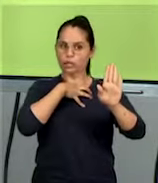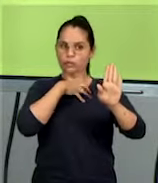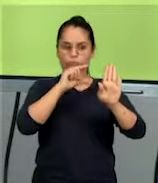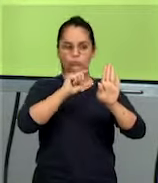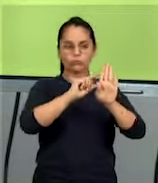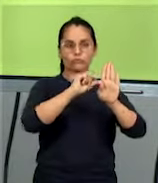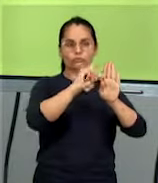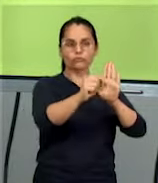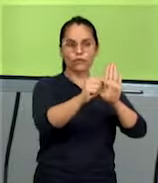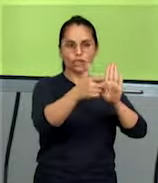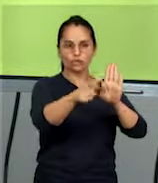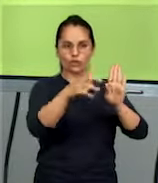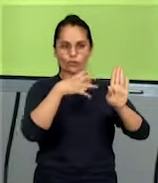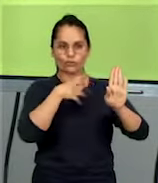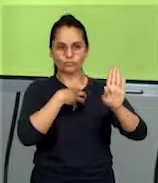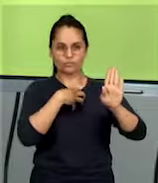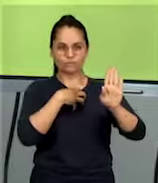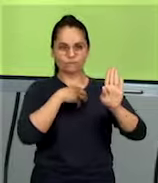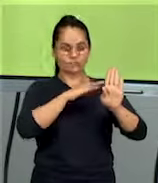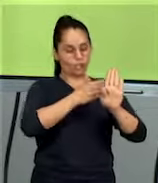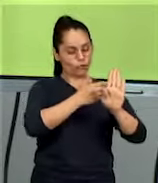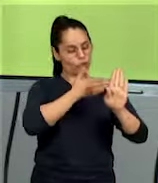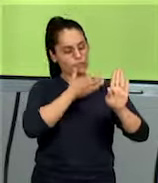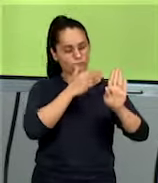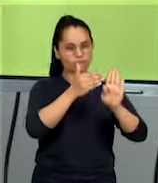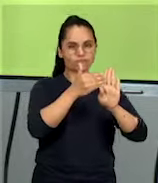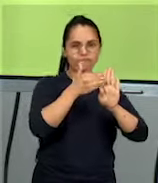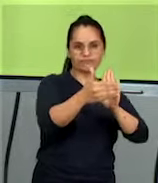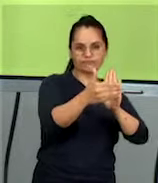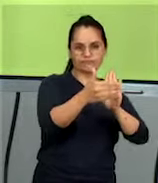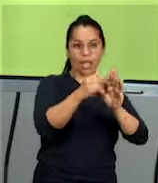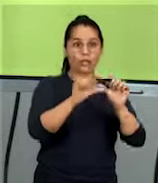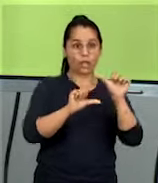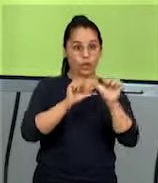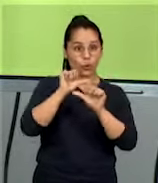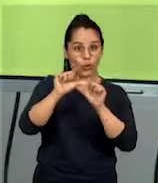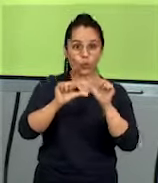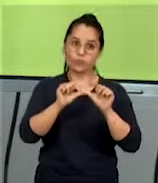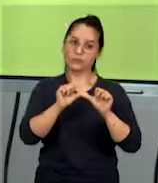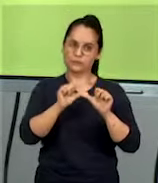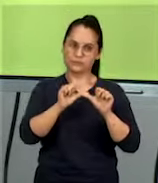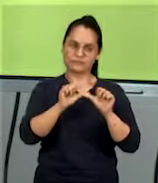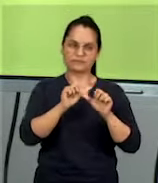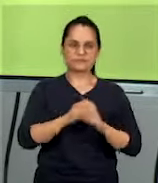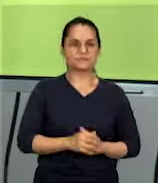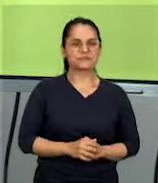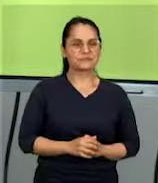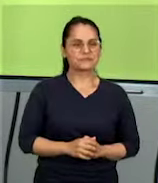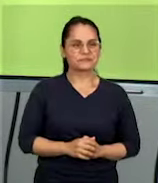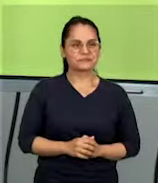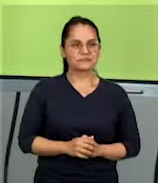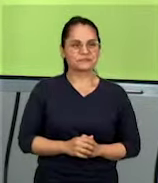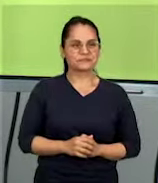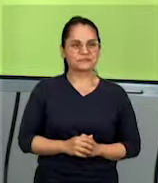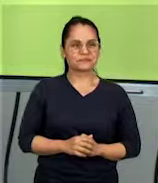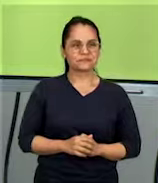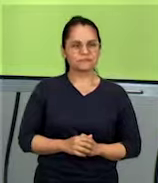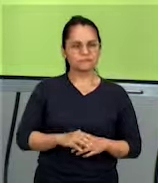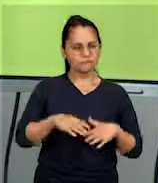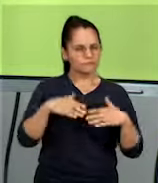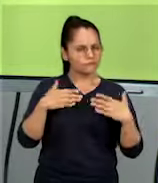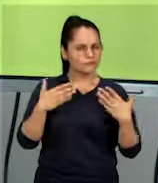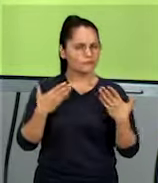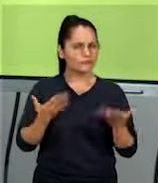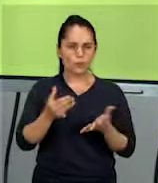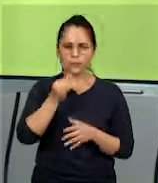outro. A pessoa vai ter uma mudança depois de passar por esse rito.